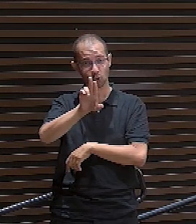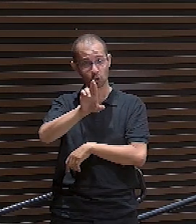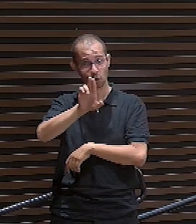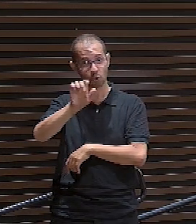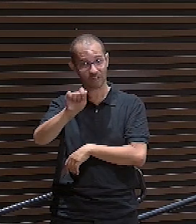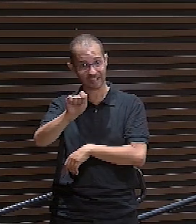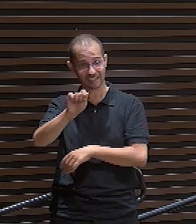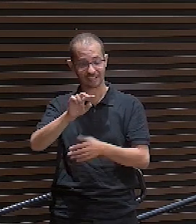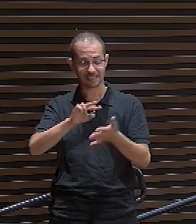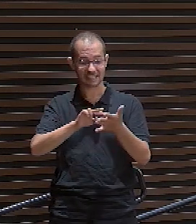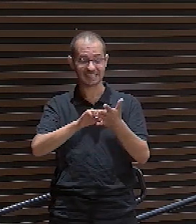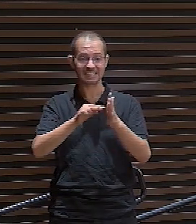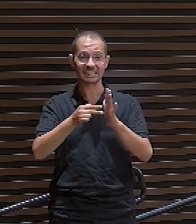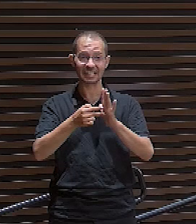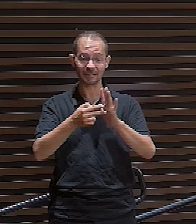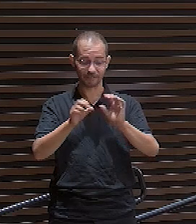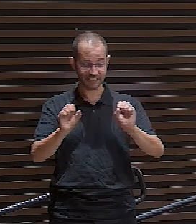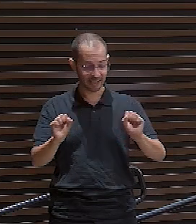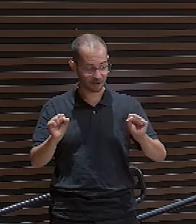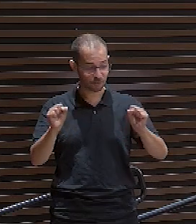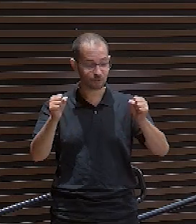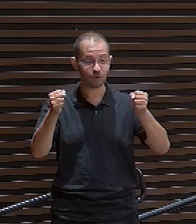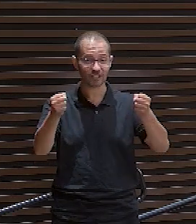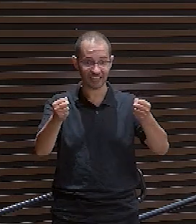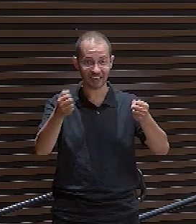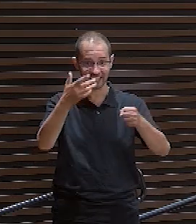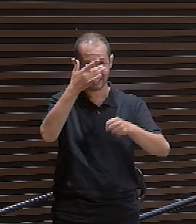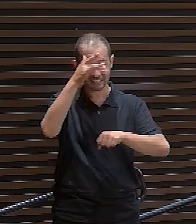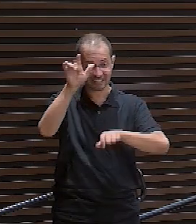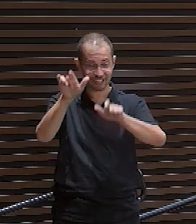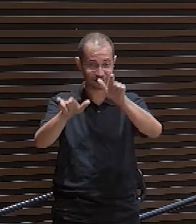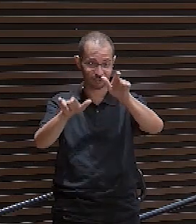da fortaleza do ser.